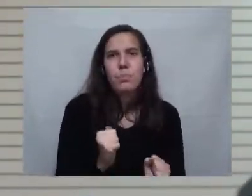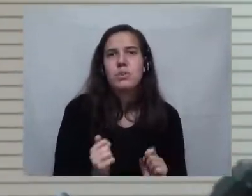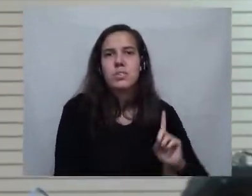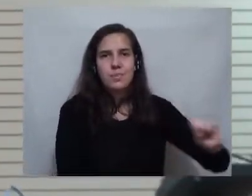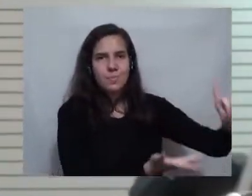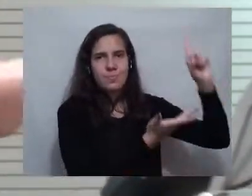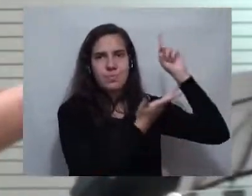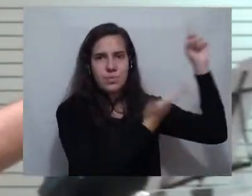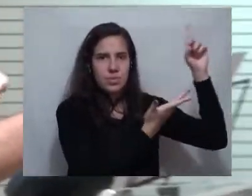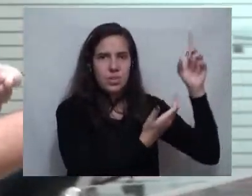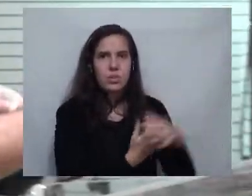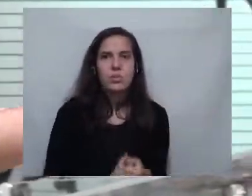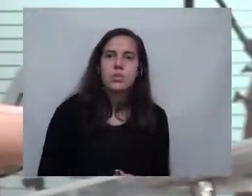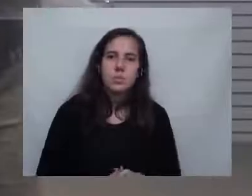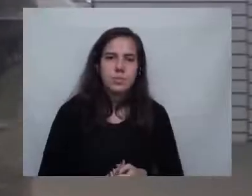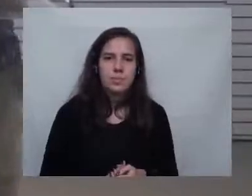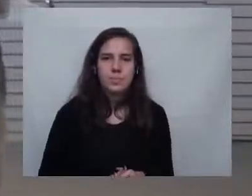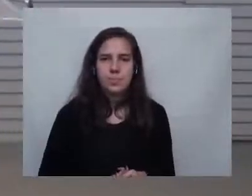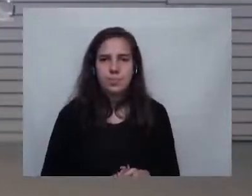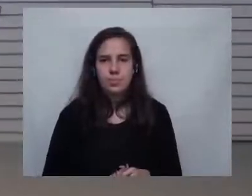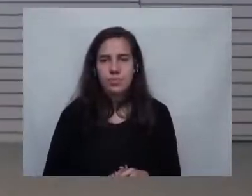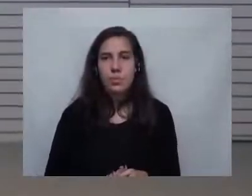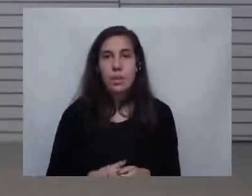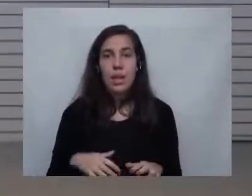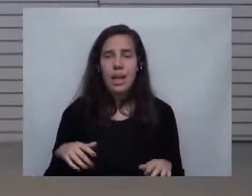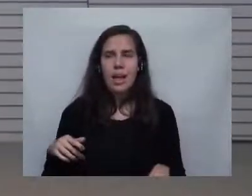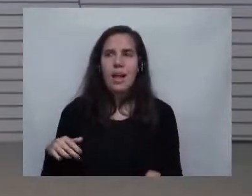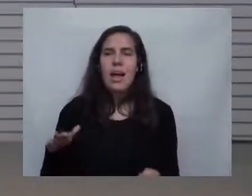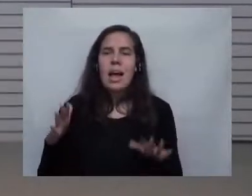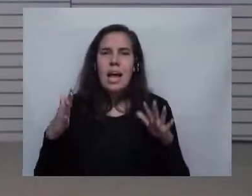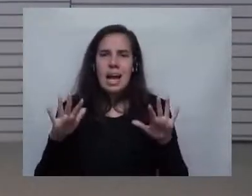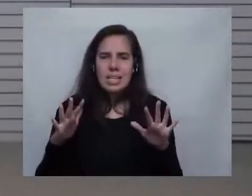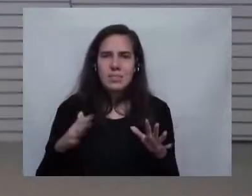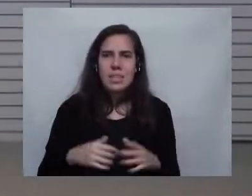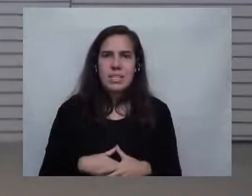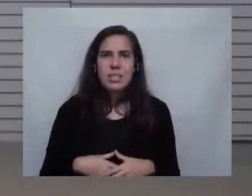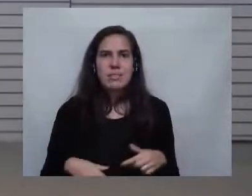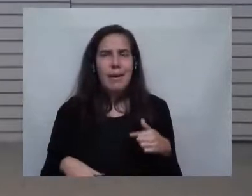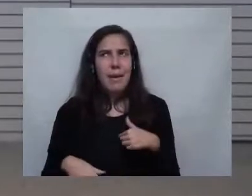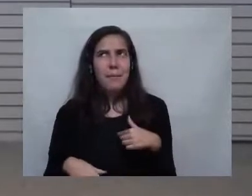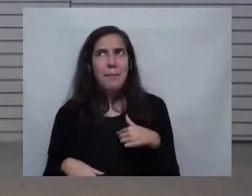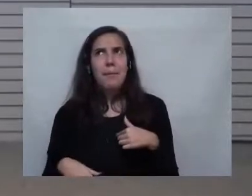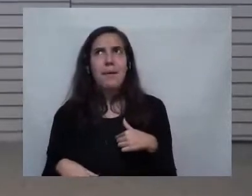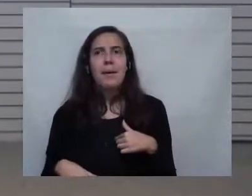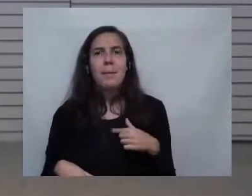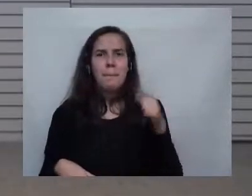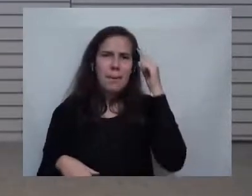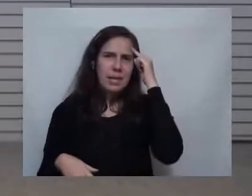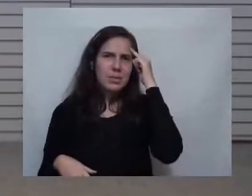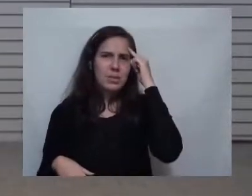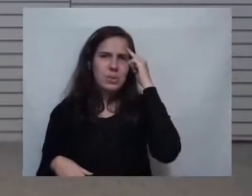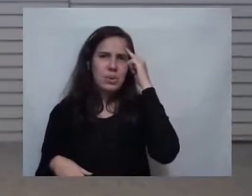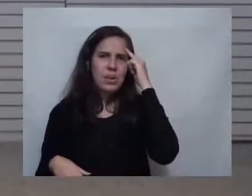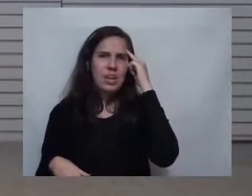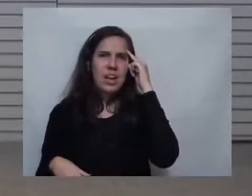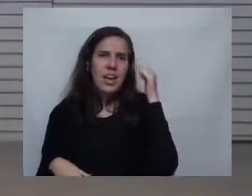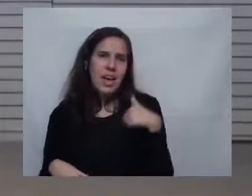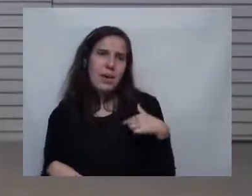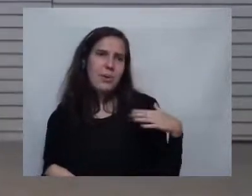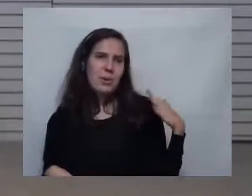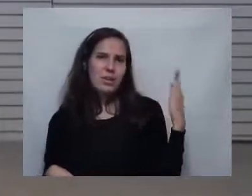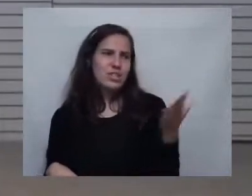e tem hora que esse negócio é muito complicado tem hora que eu te falei eu queria ter pegado já é a que hora que eu acho que eu peguei